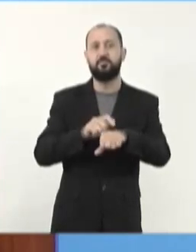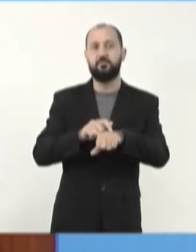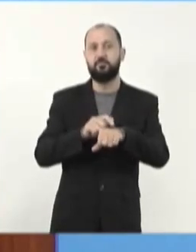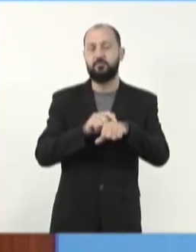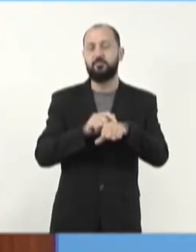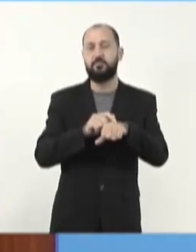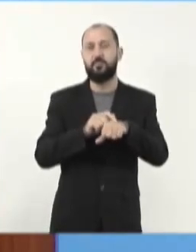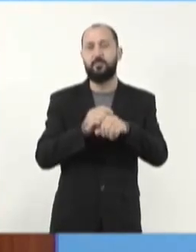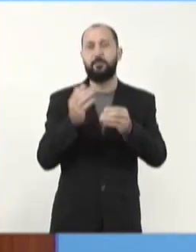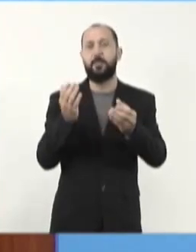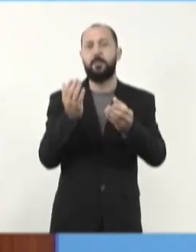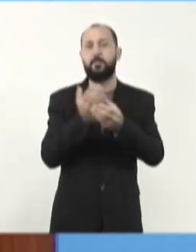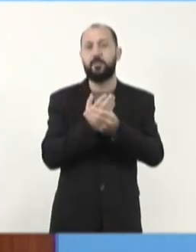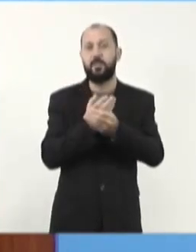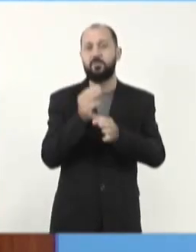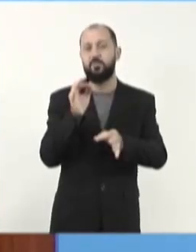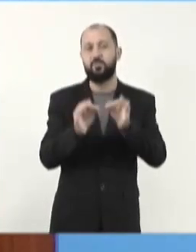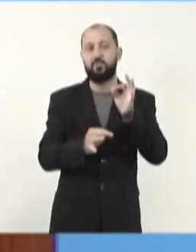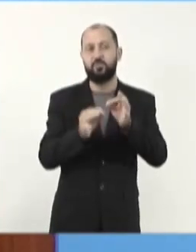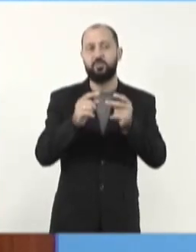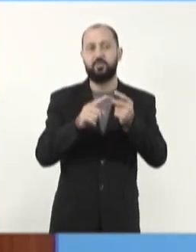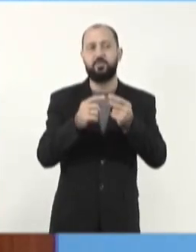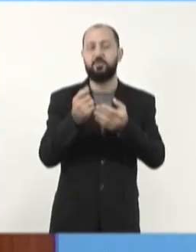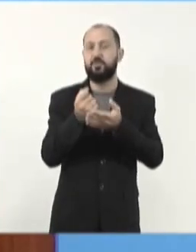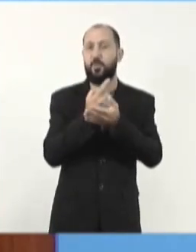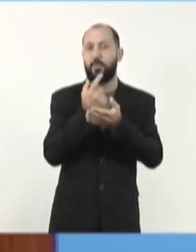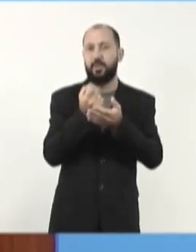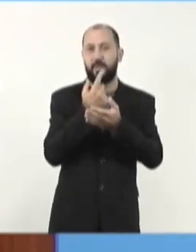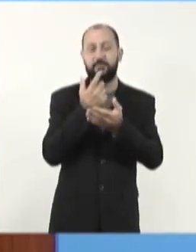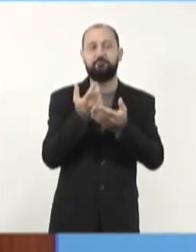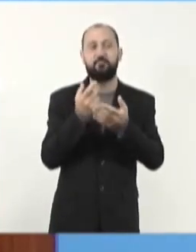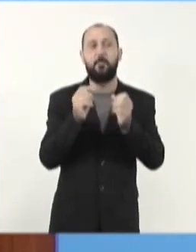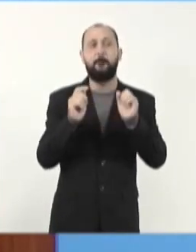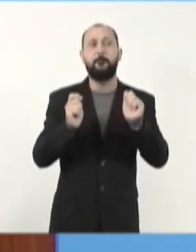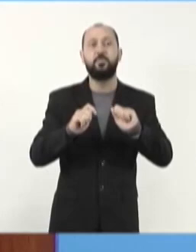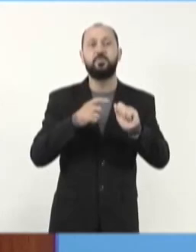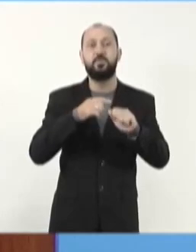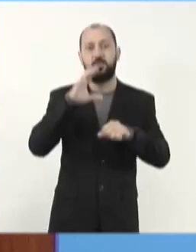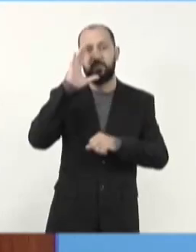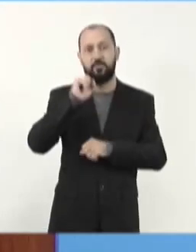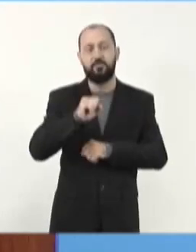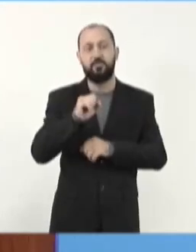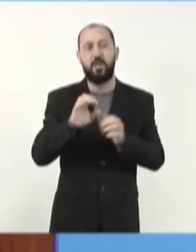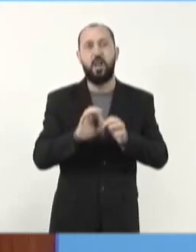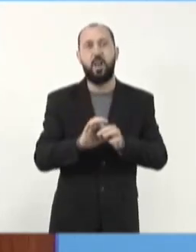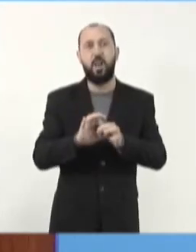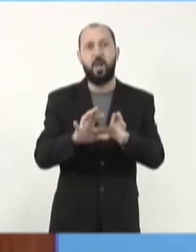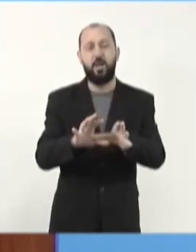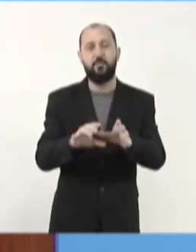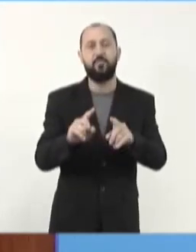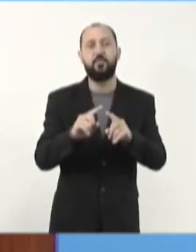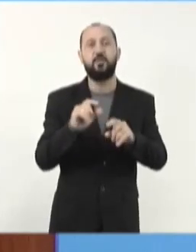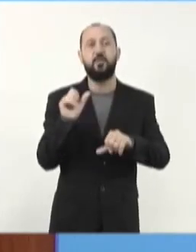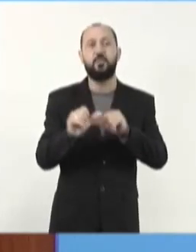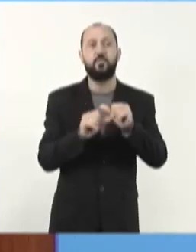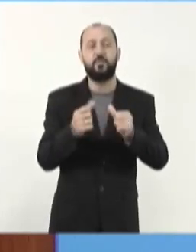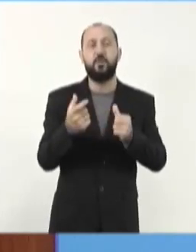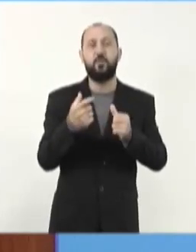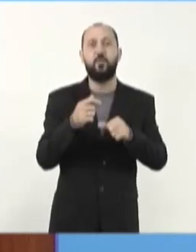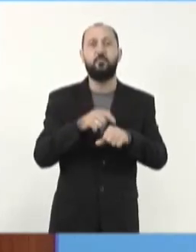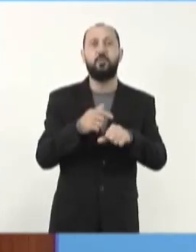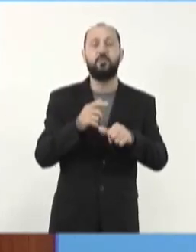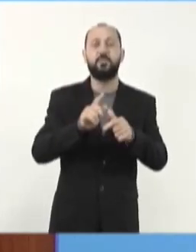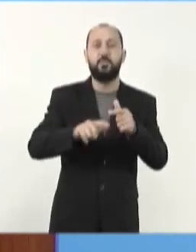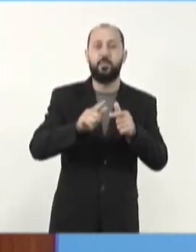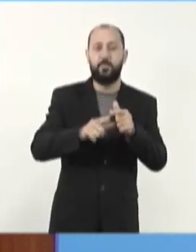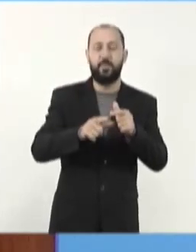situações de processos judiciais, de medicamentos, às vezes, que poderiam ser disponibilizados facilmente e viraram demandas